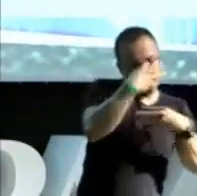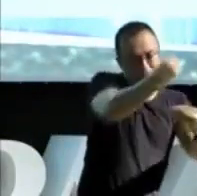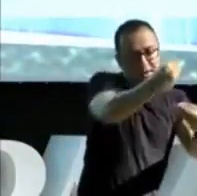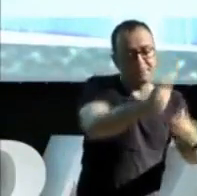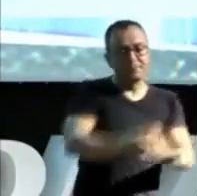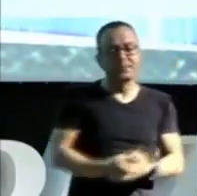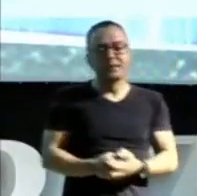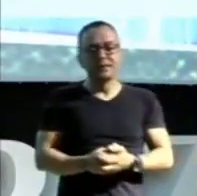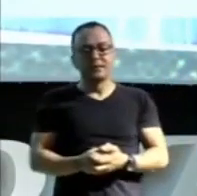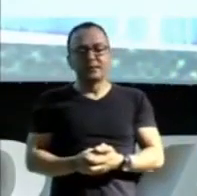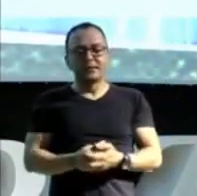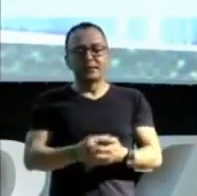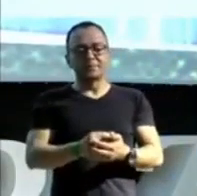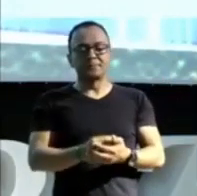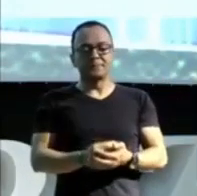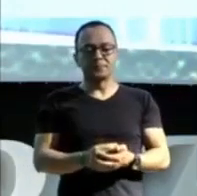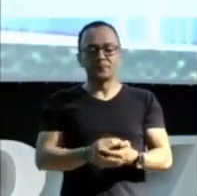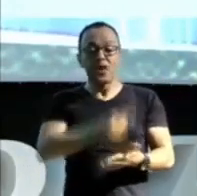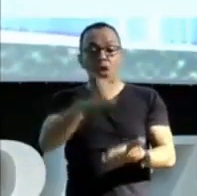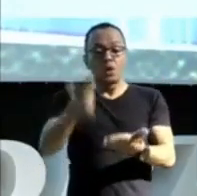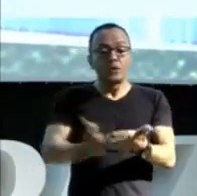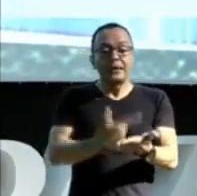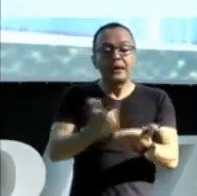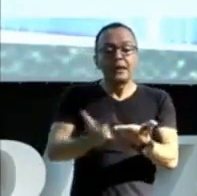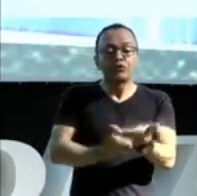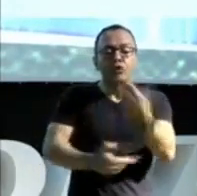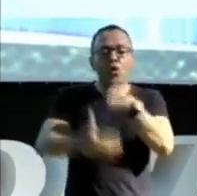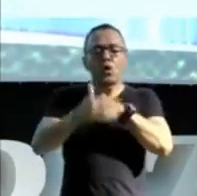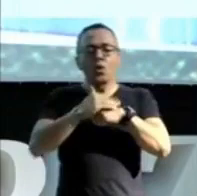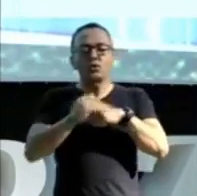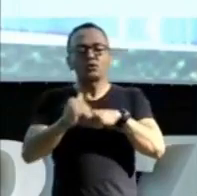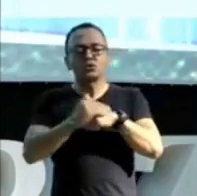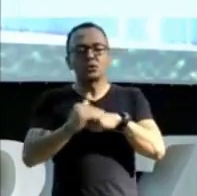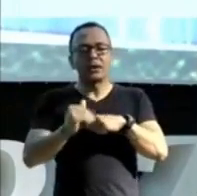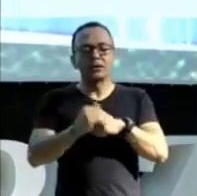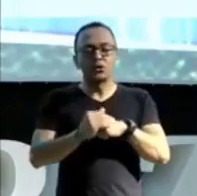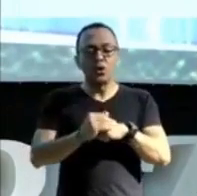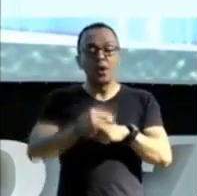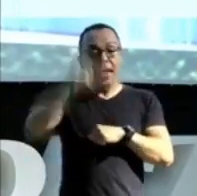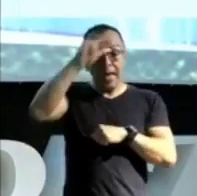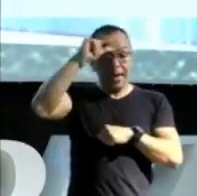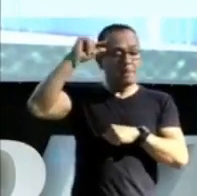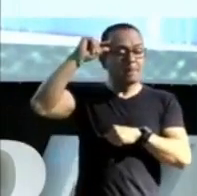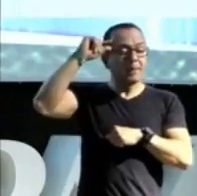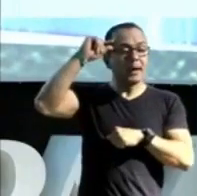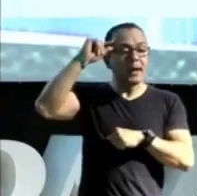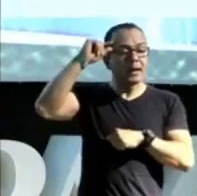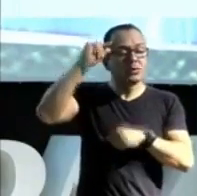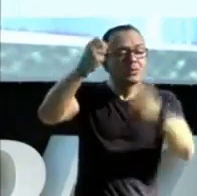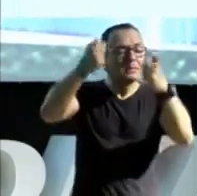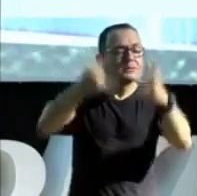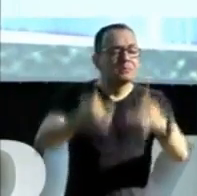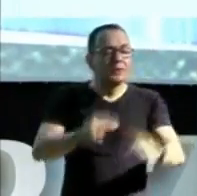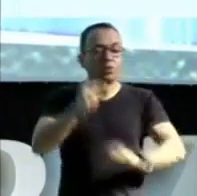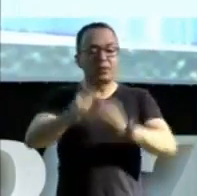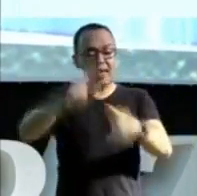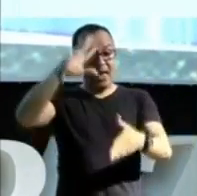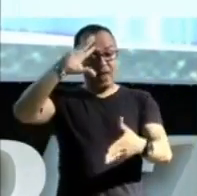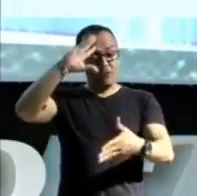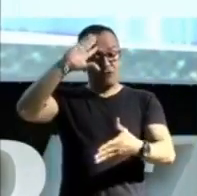354 do livro Consolador, Emmanuel nos diz: fé é a certeza em